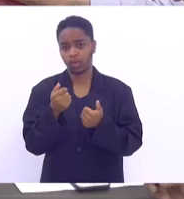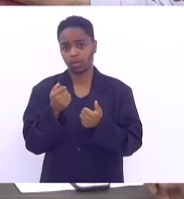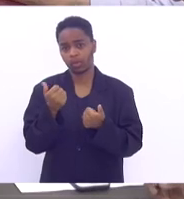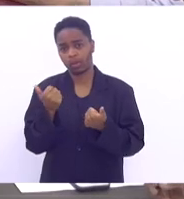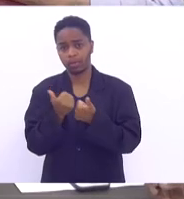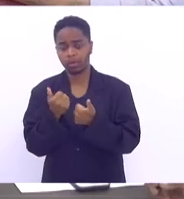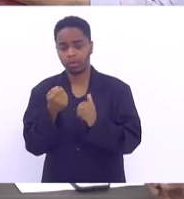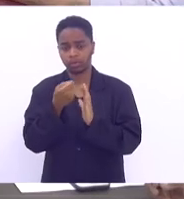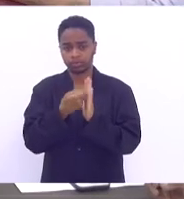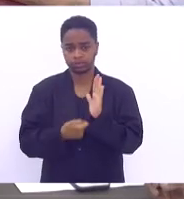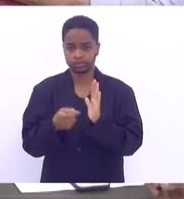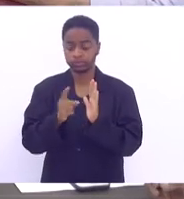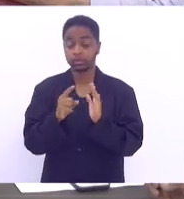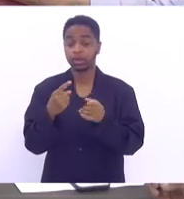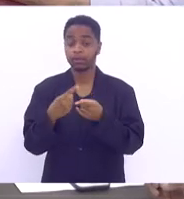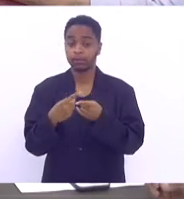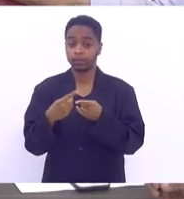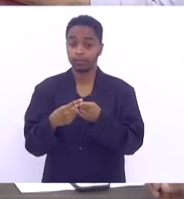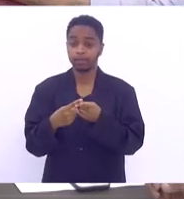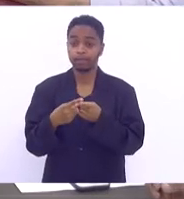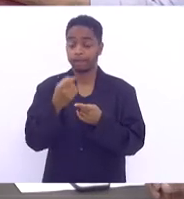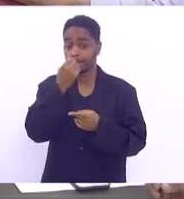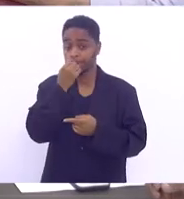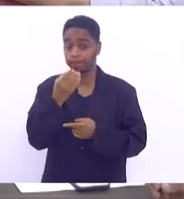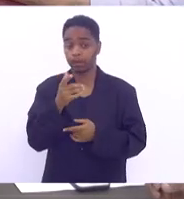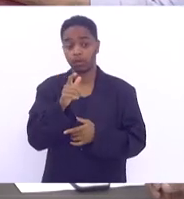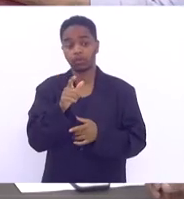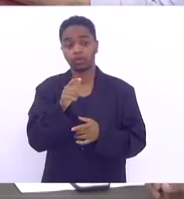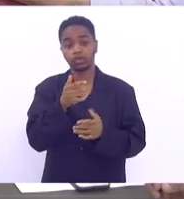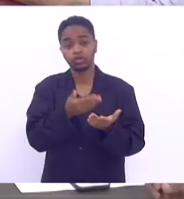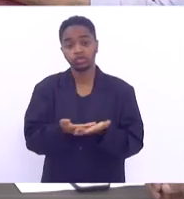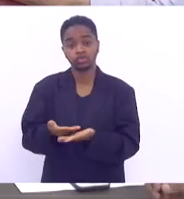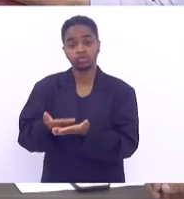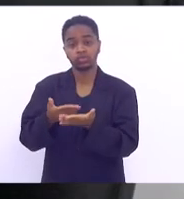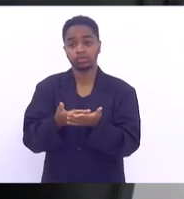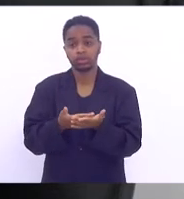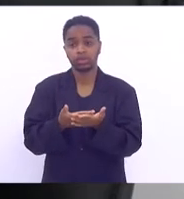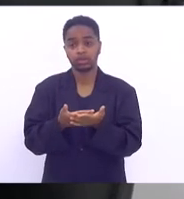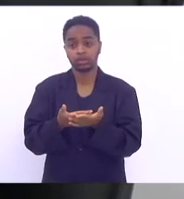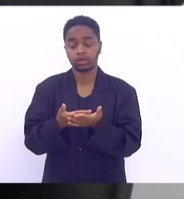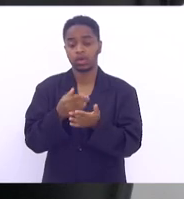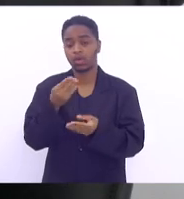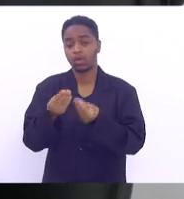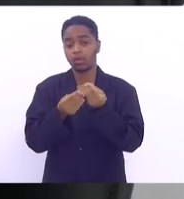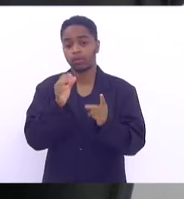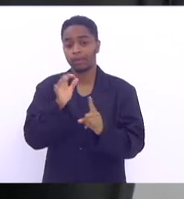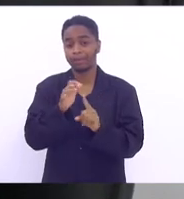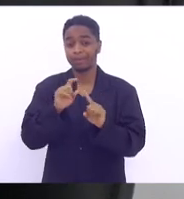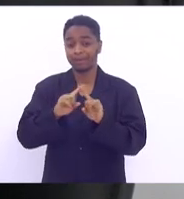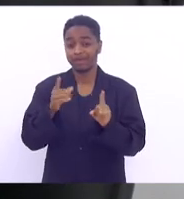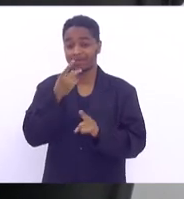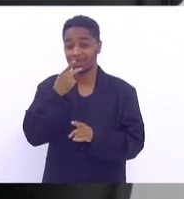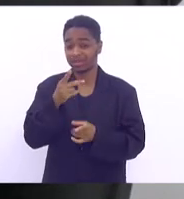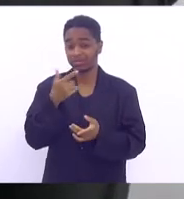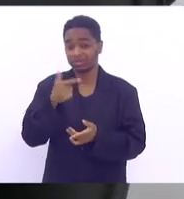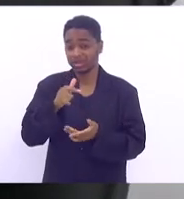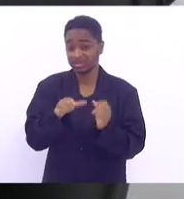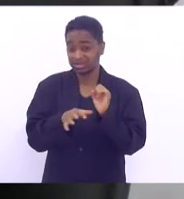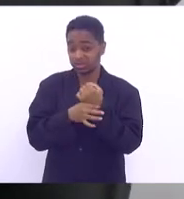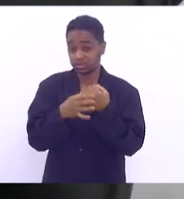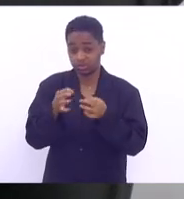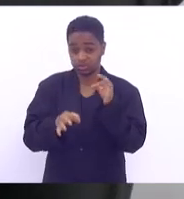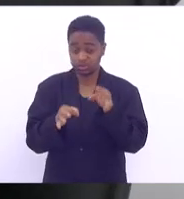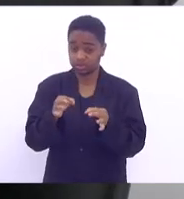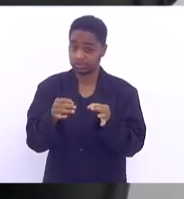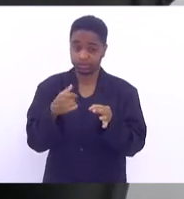é necessário, é do bom alvitre que se tenha estudo de impacto. Agora, dizer que causa insegurança jurídica, eu discordo com